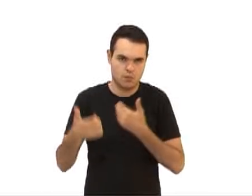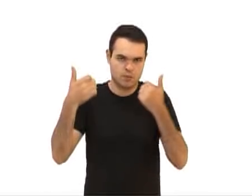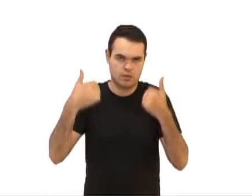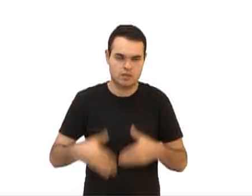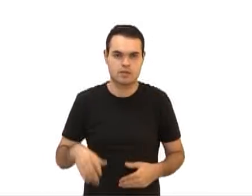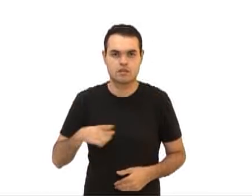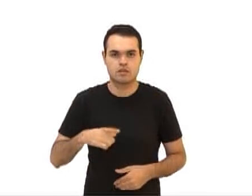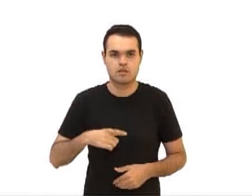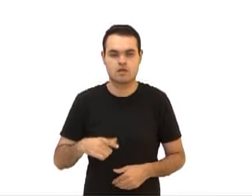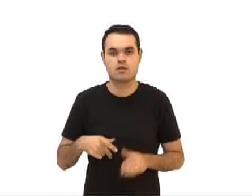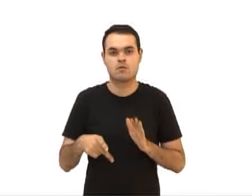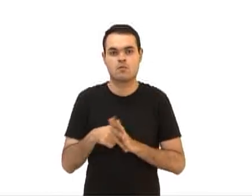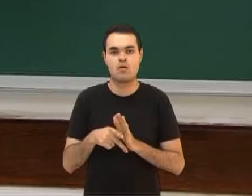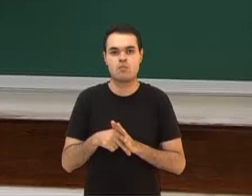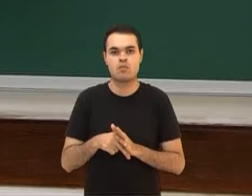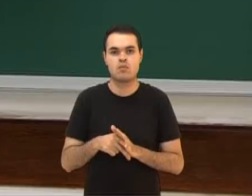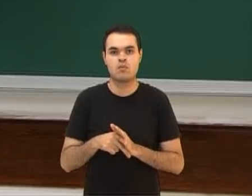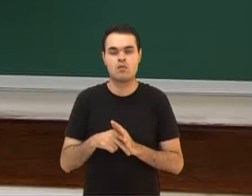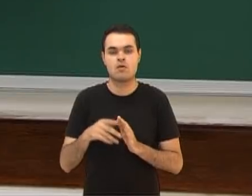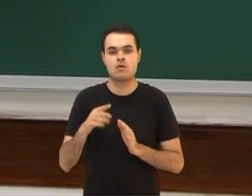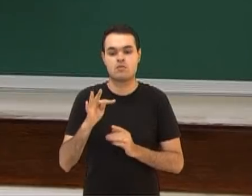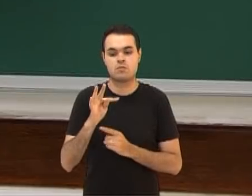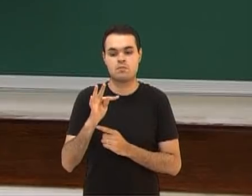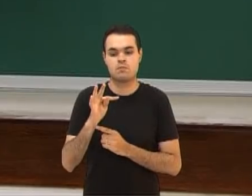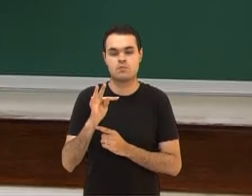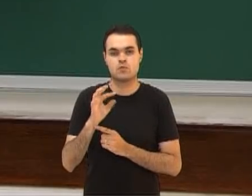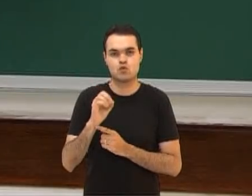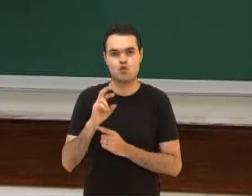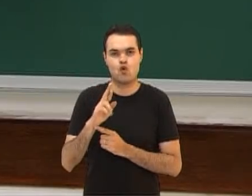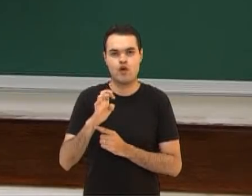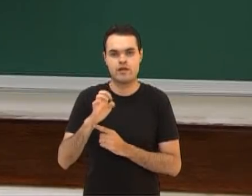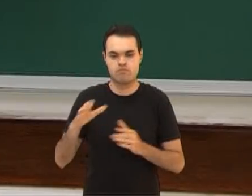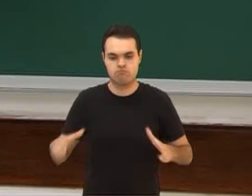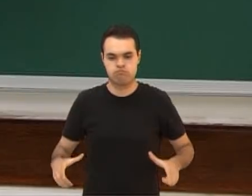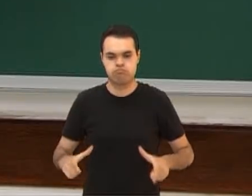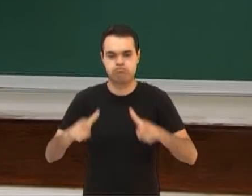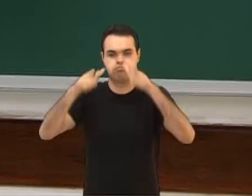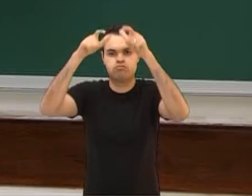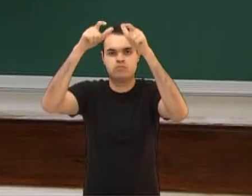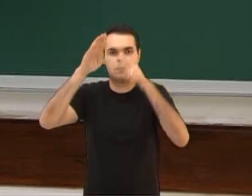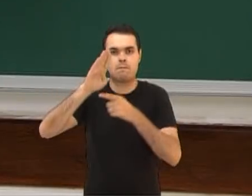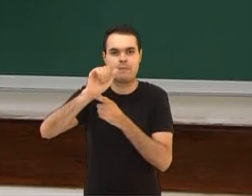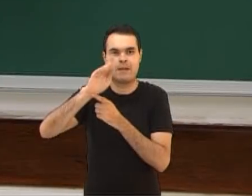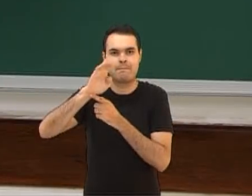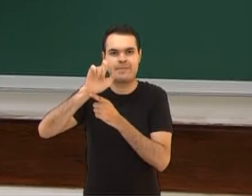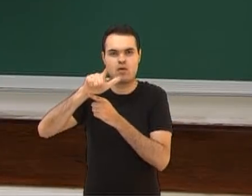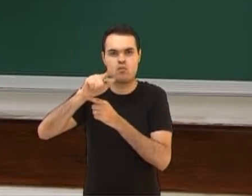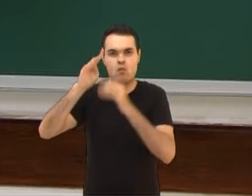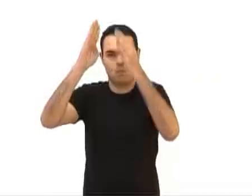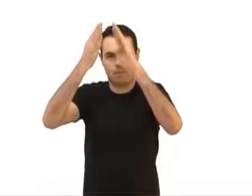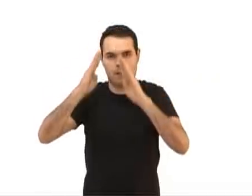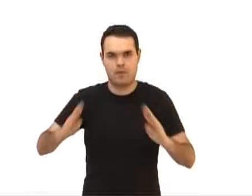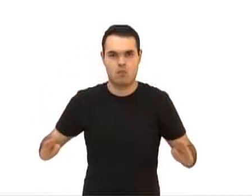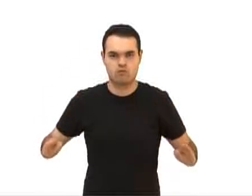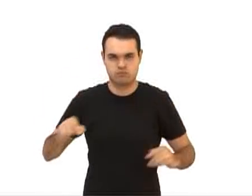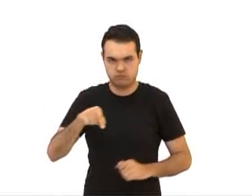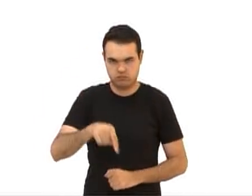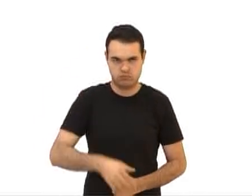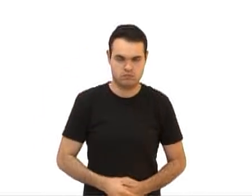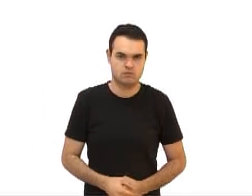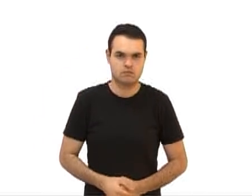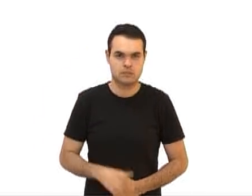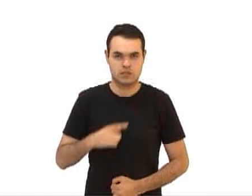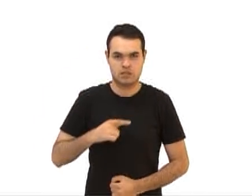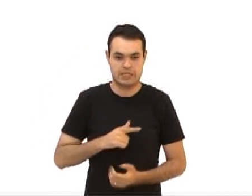tem a Torre de Babel, com certeza já ouviu falar, né? Ele está no Gênesis, que é o Antigo Testamento, tá?